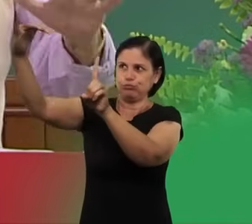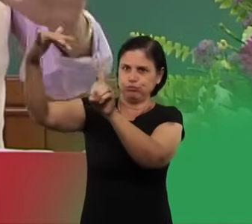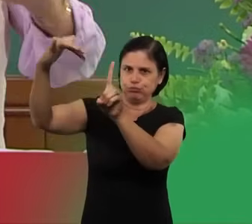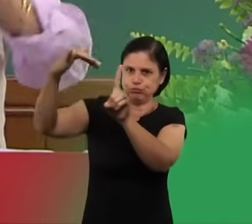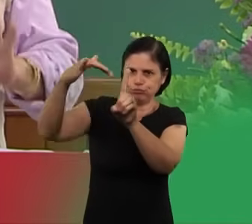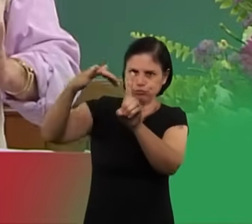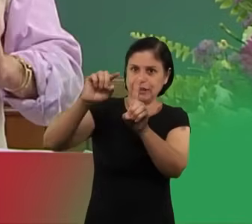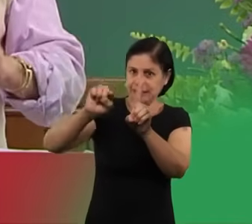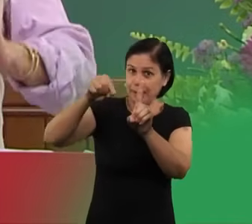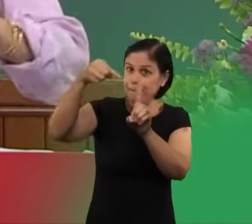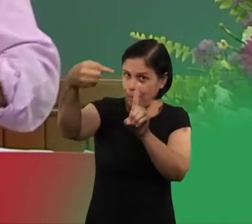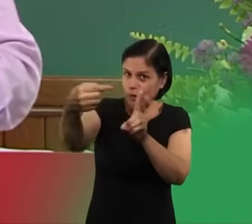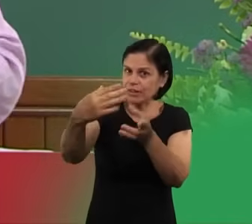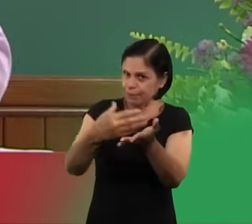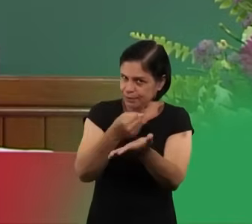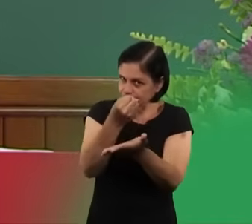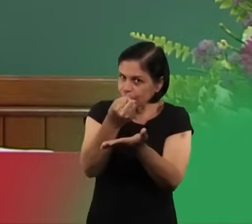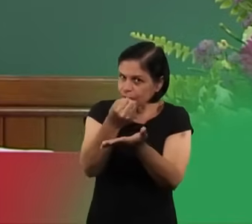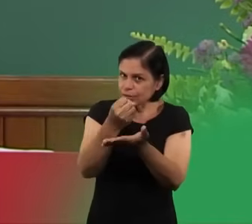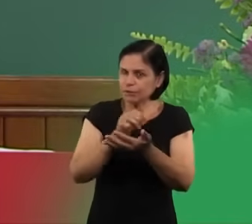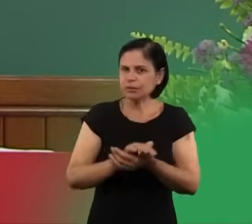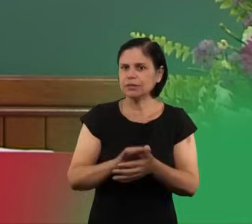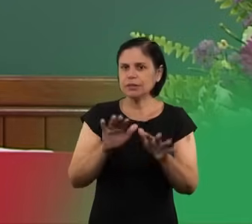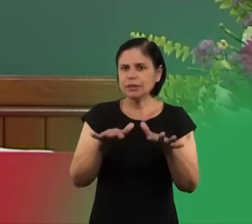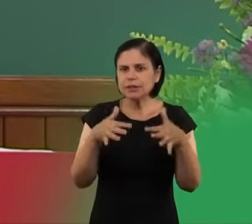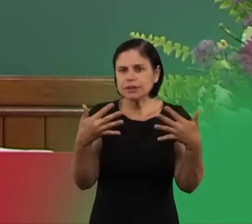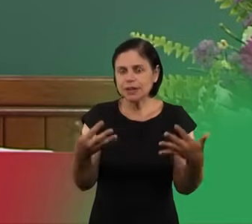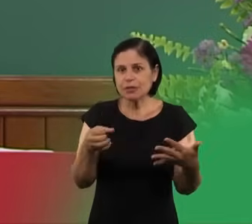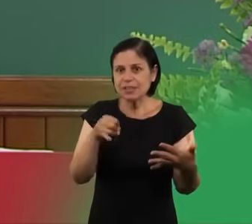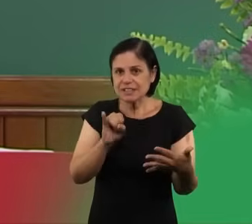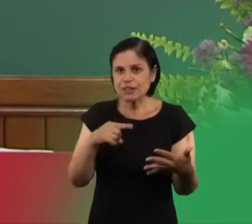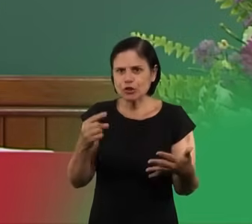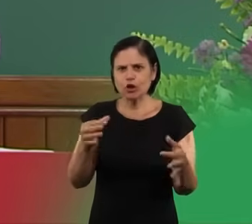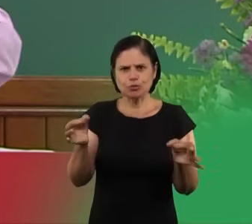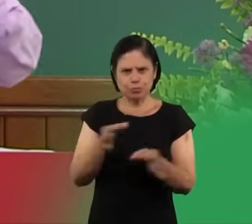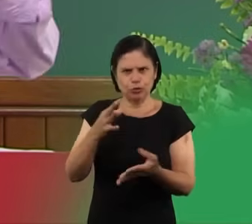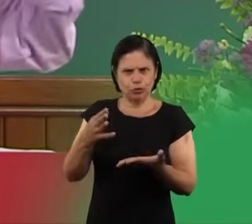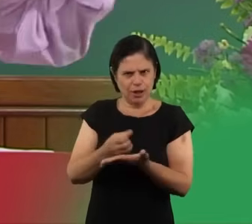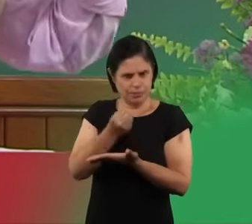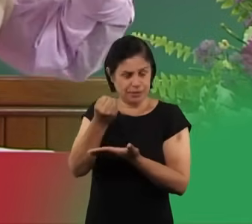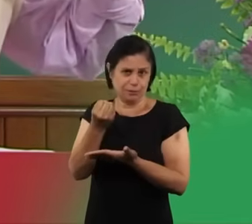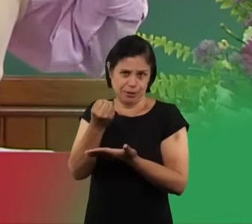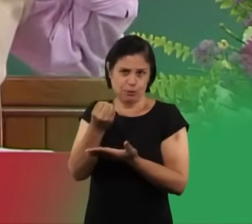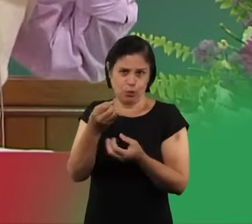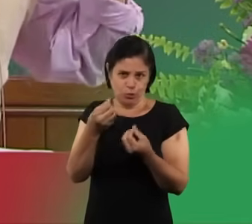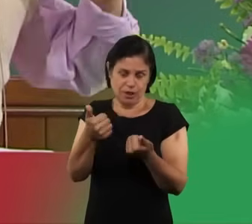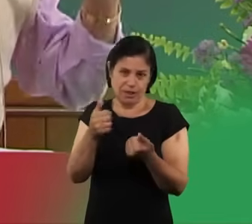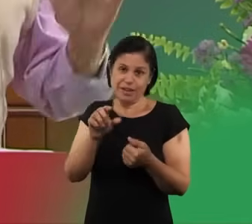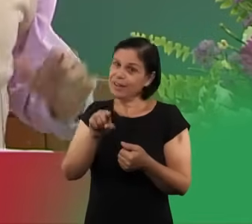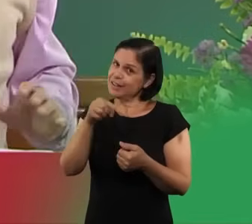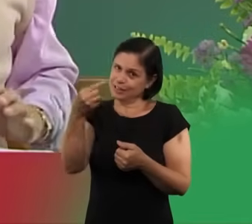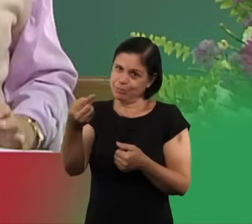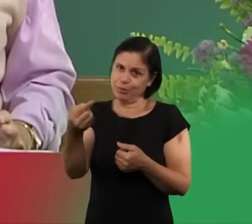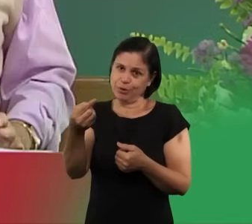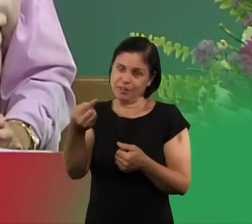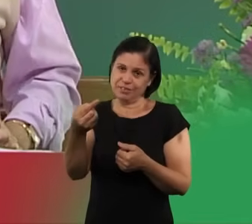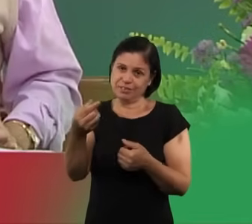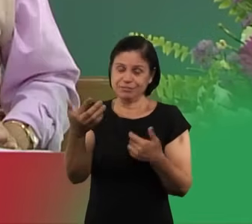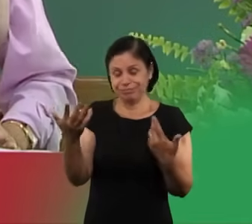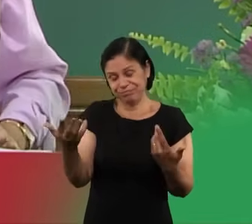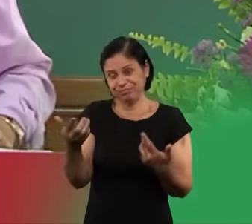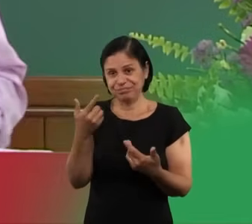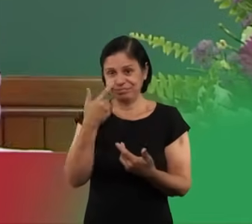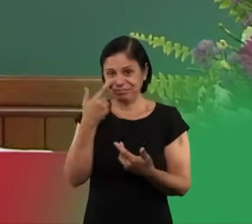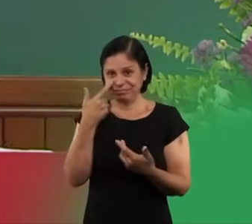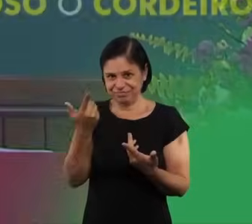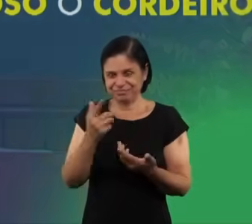do arrebatamento da igreja. Então, se nós estivermos prontos para o arrebatamento, o resto fica para quem quiser ver. Mas o